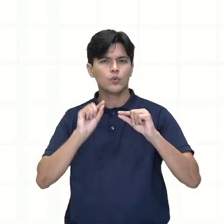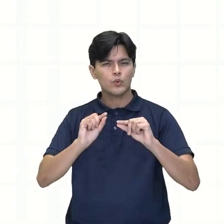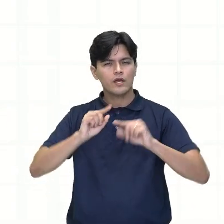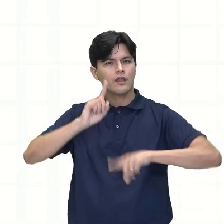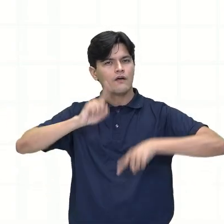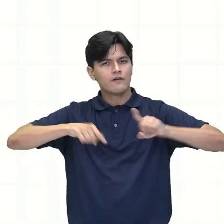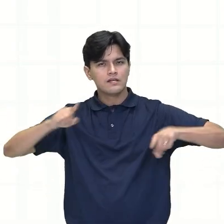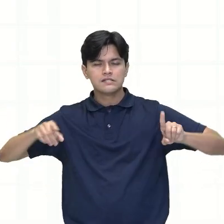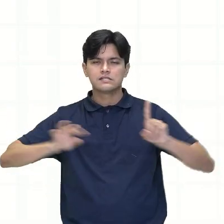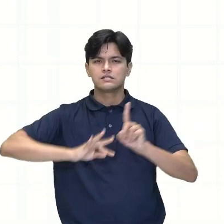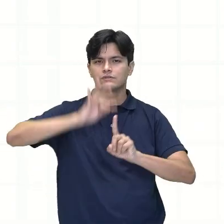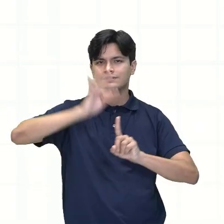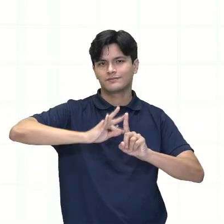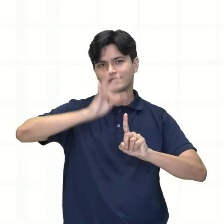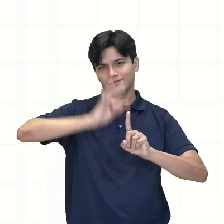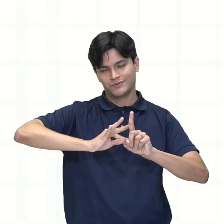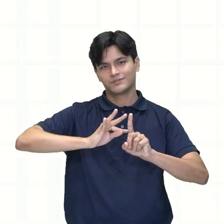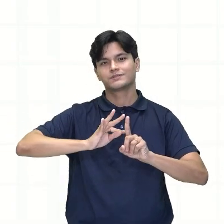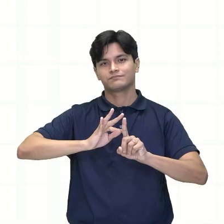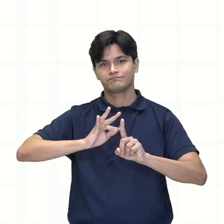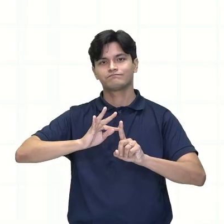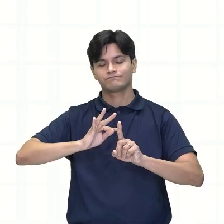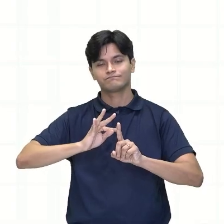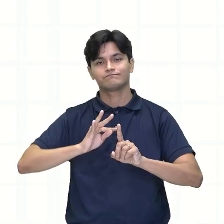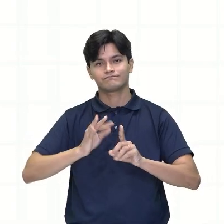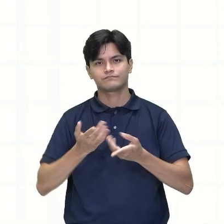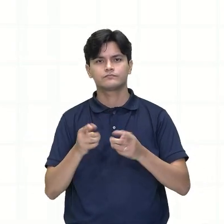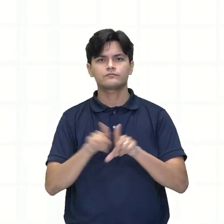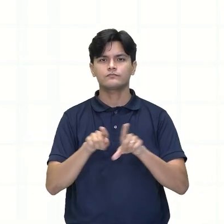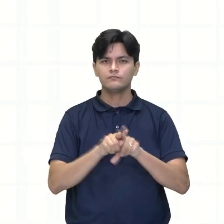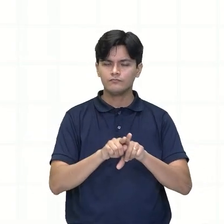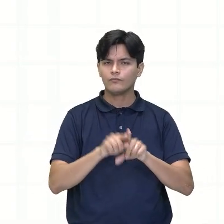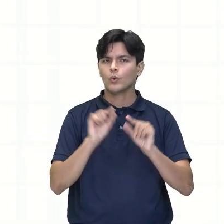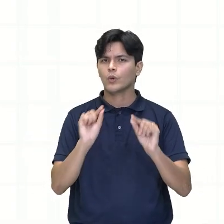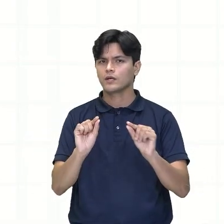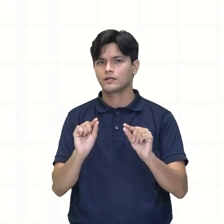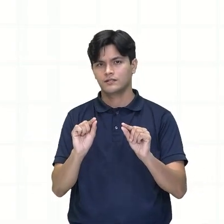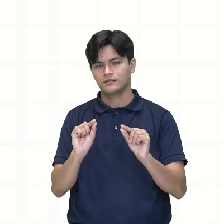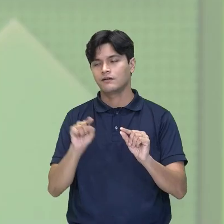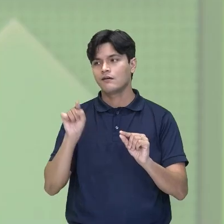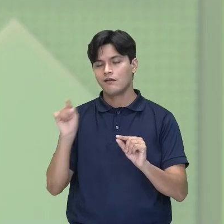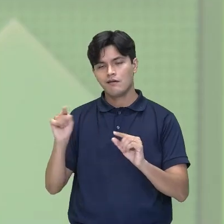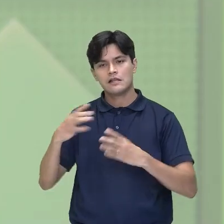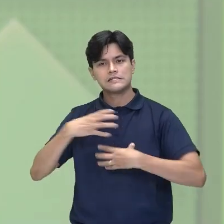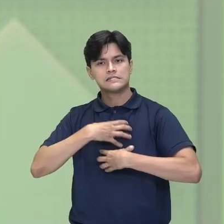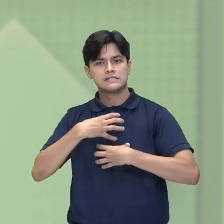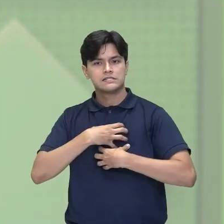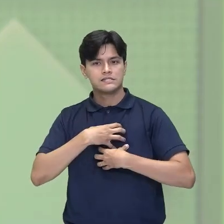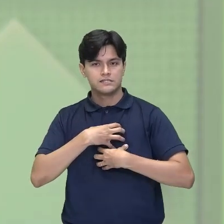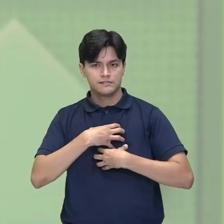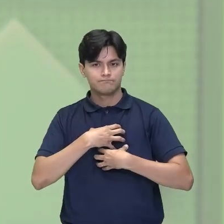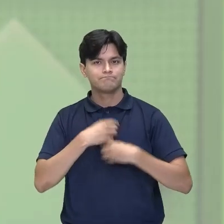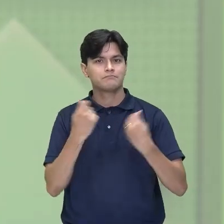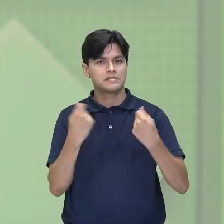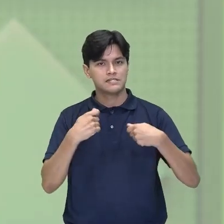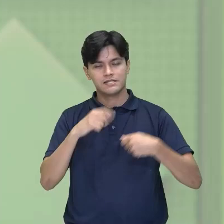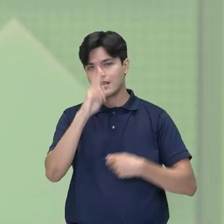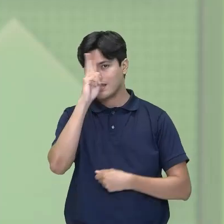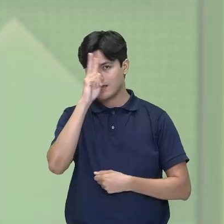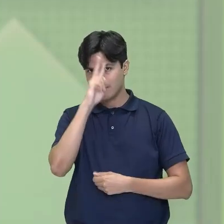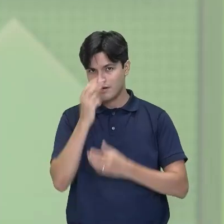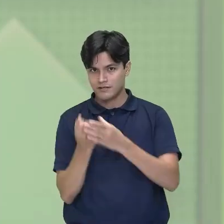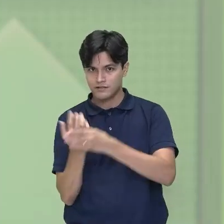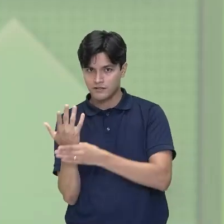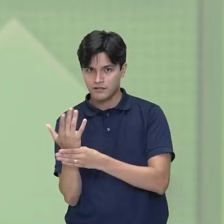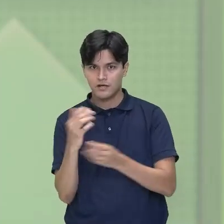de temperatura. E não só variação de temperatura, nós temos que lembrar também que as